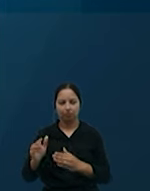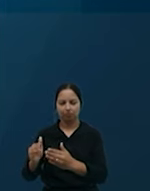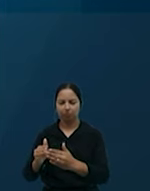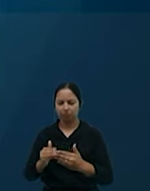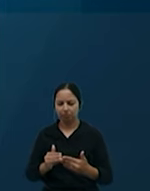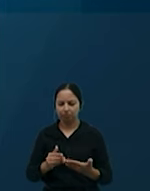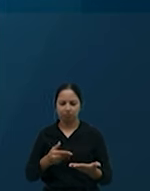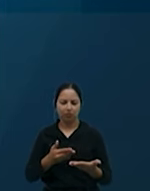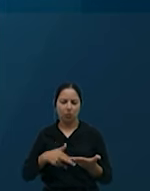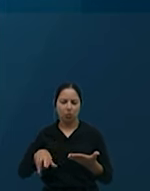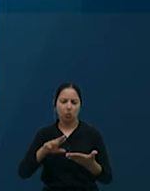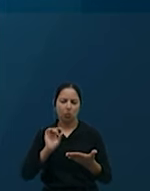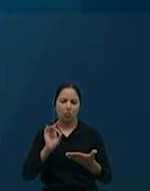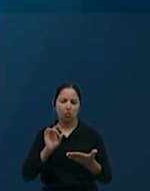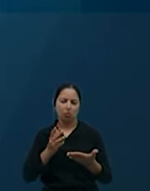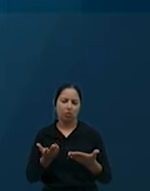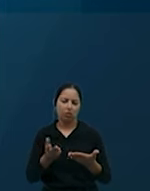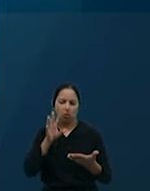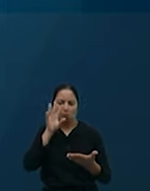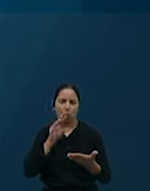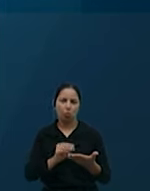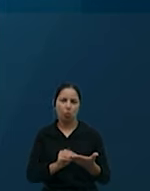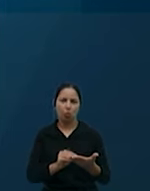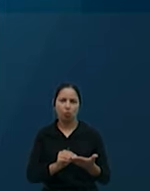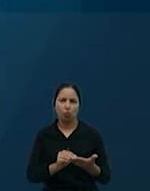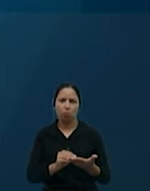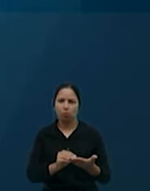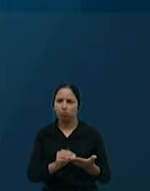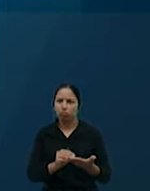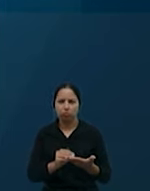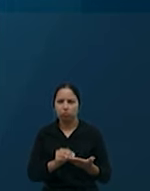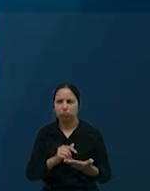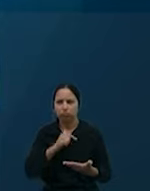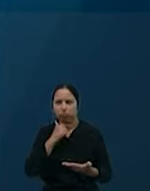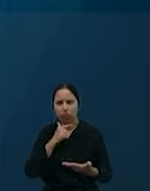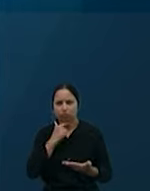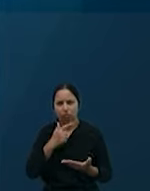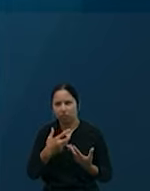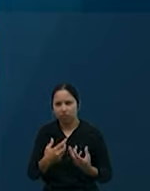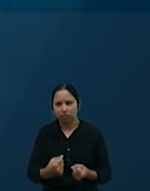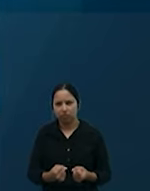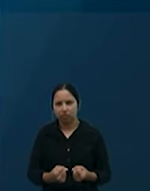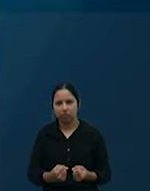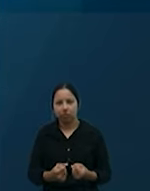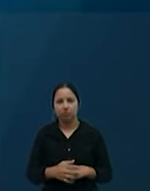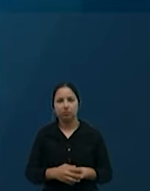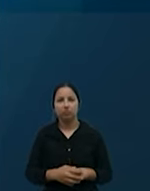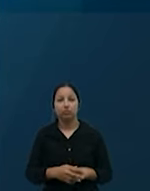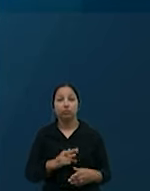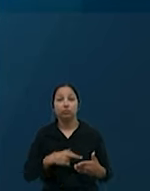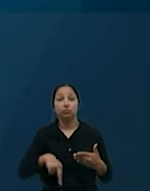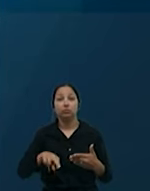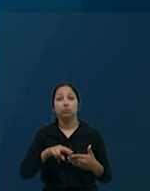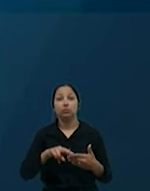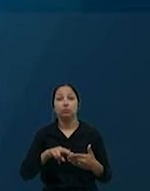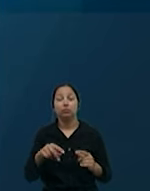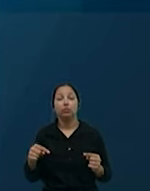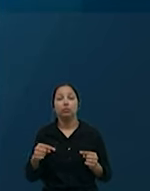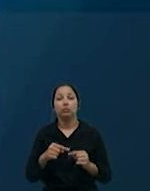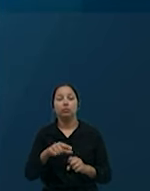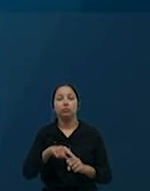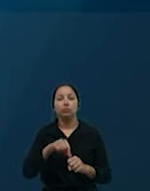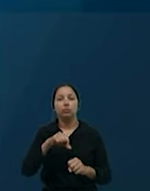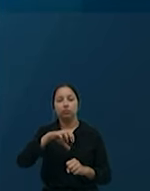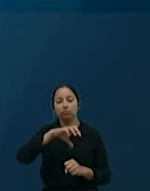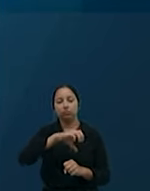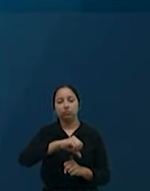compreendeu que não seria possível admiti-lo. Esse recurso veio fundado no artigo